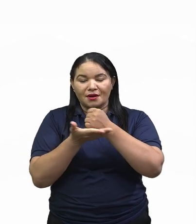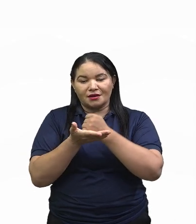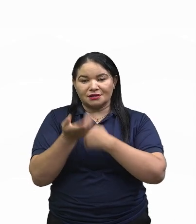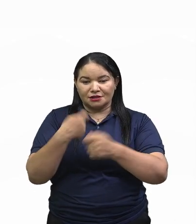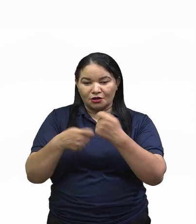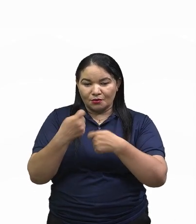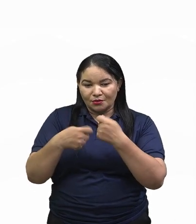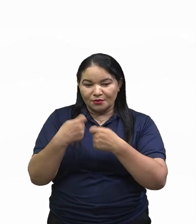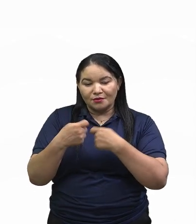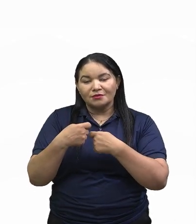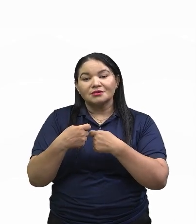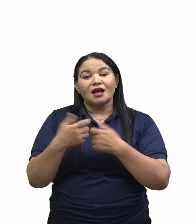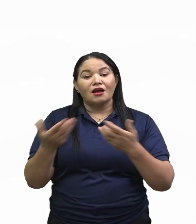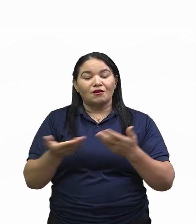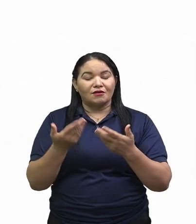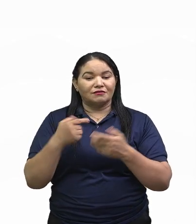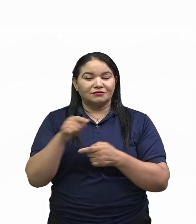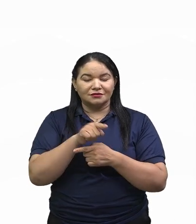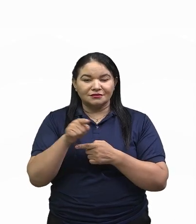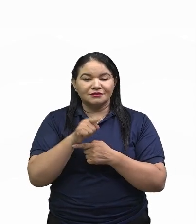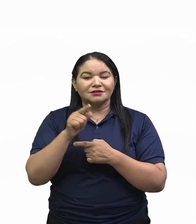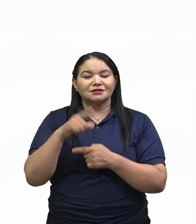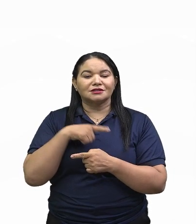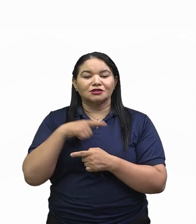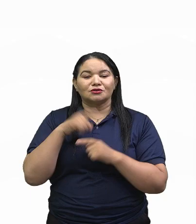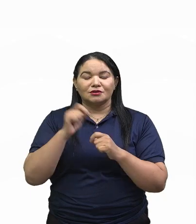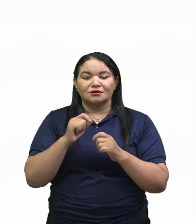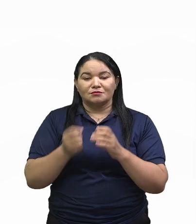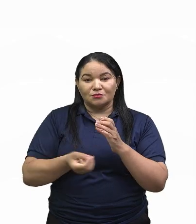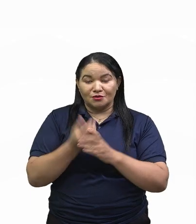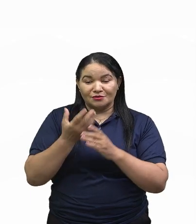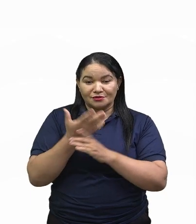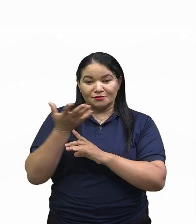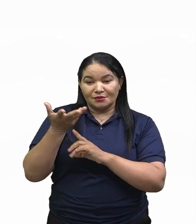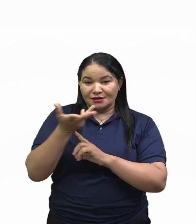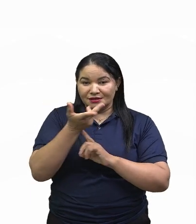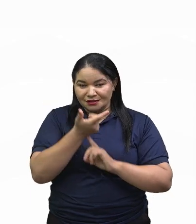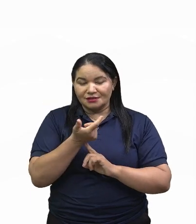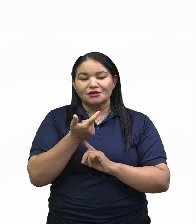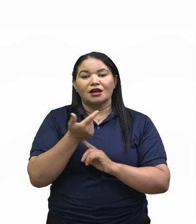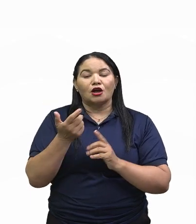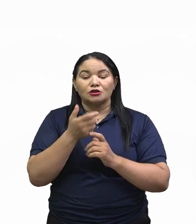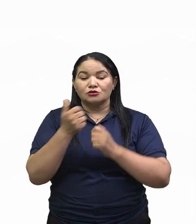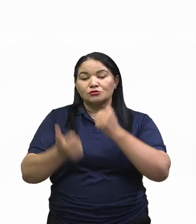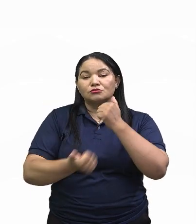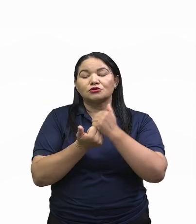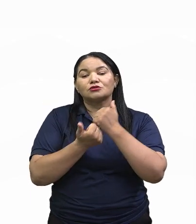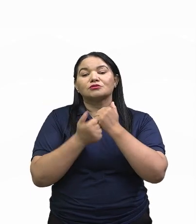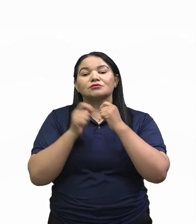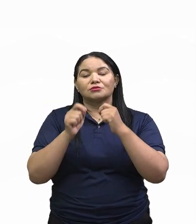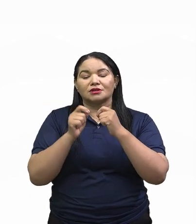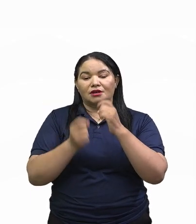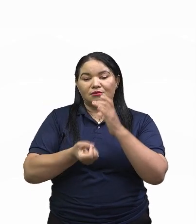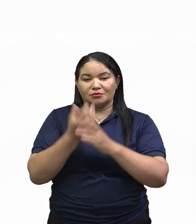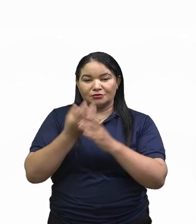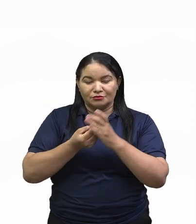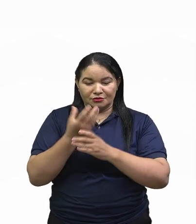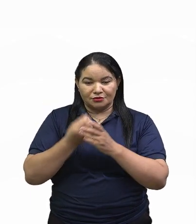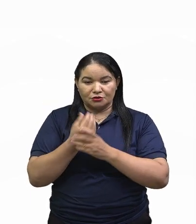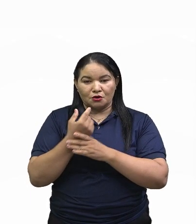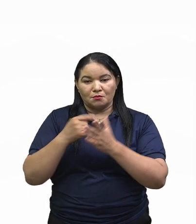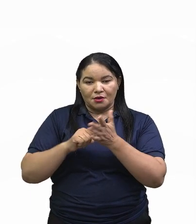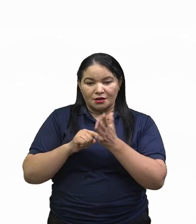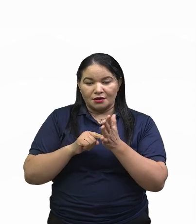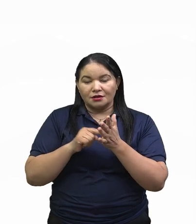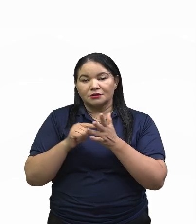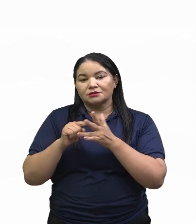econômica, e você vai ter aí a produção artesanal, ela vai ser substituída pela produção mecânica em